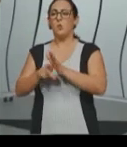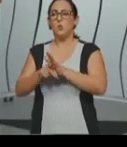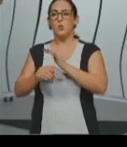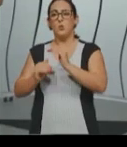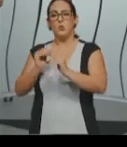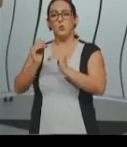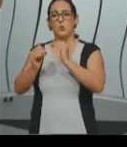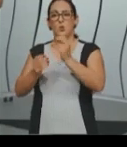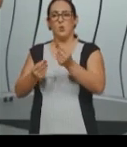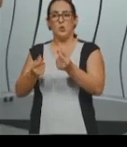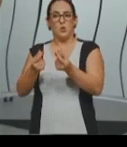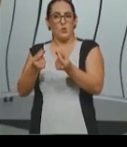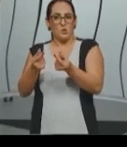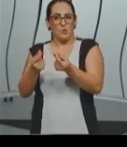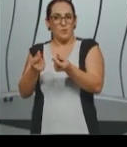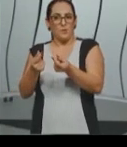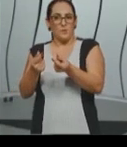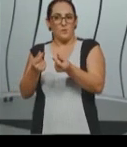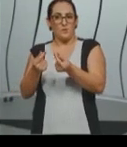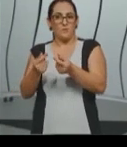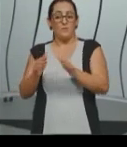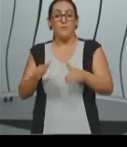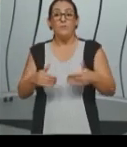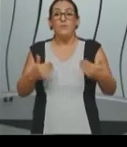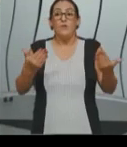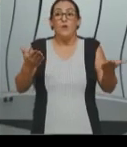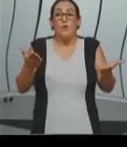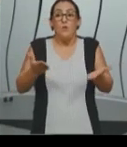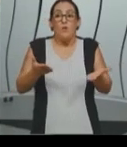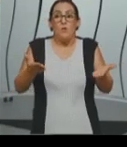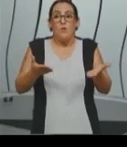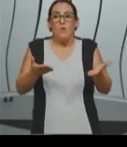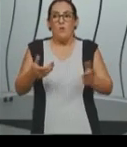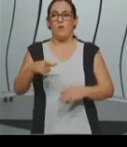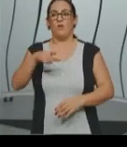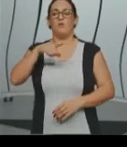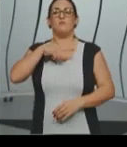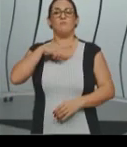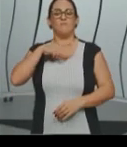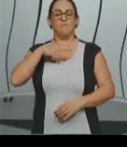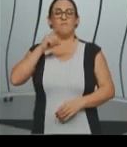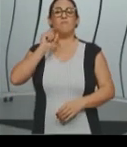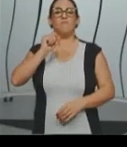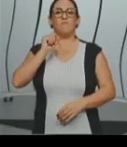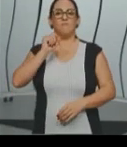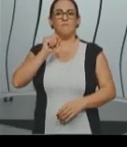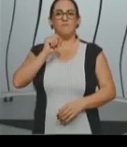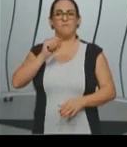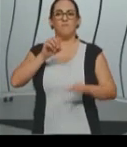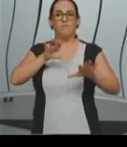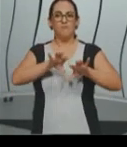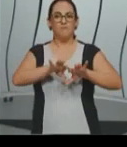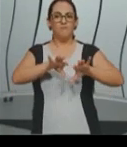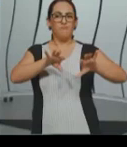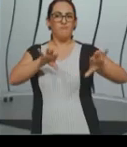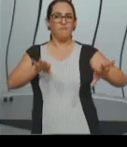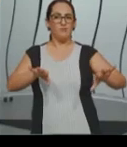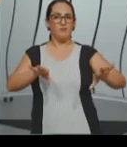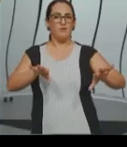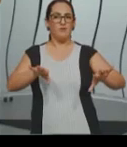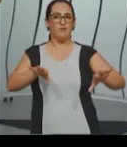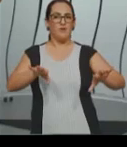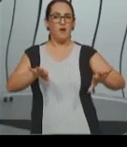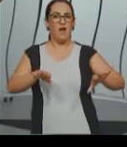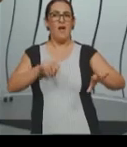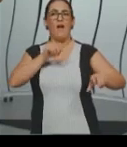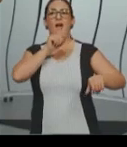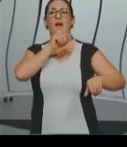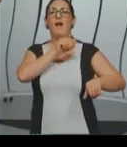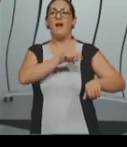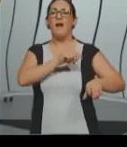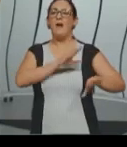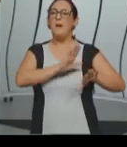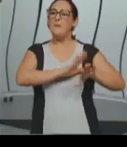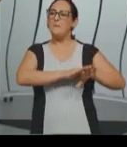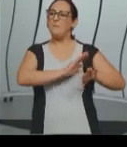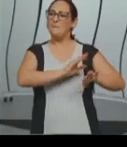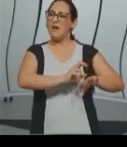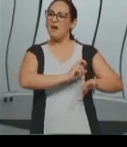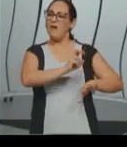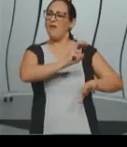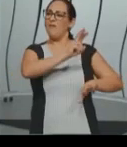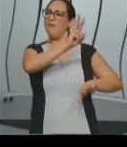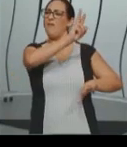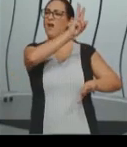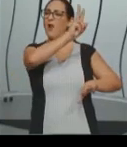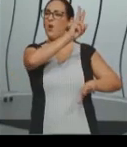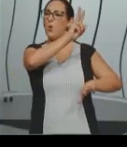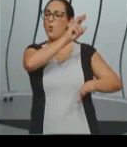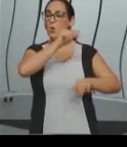de trabalho, né? Então a gente hoje tem essa situação que o capital especulativo ele vem sido muito mais valorizado do que o